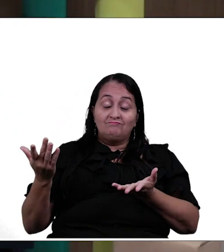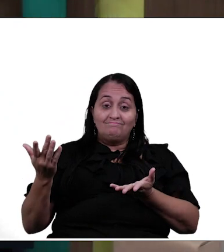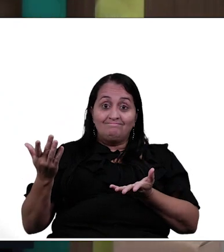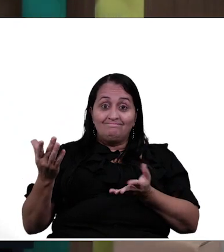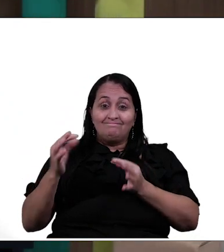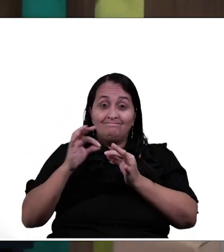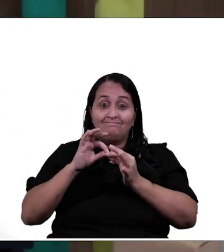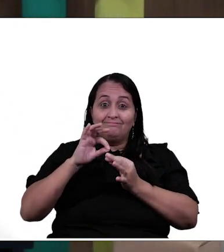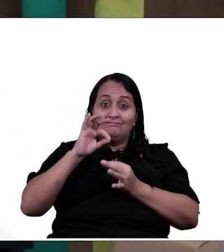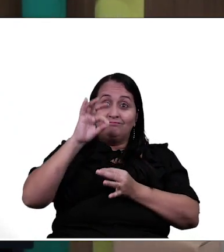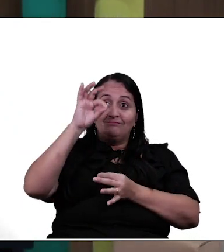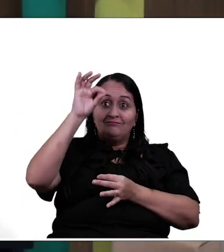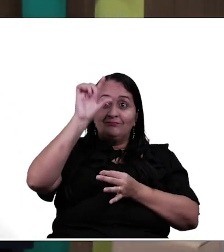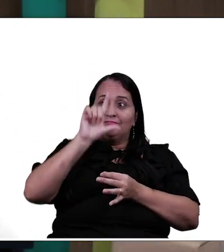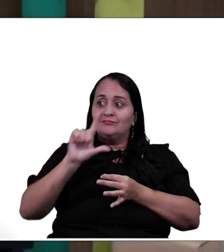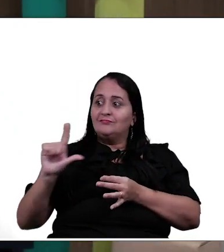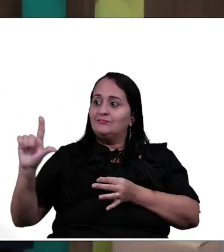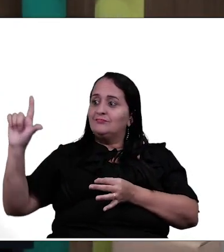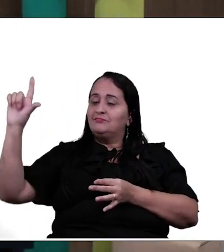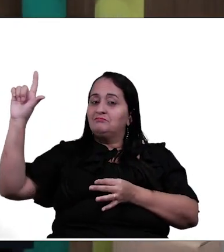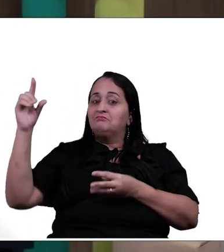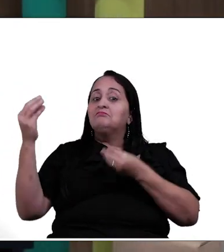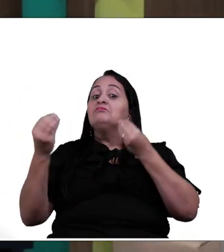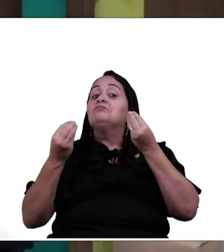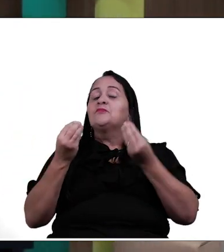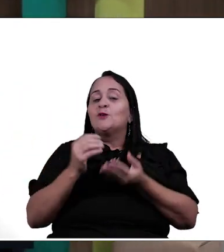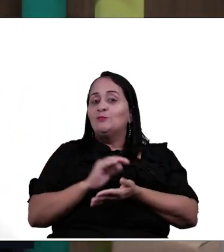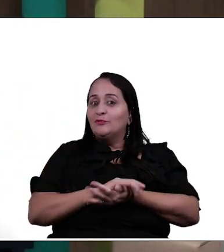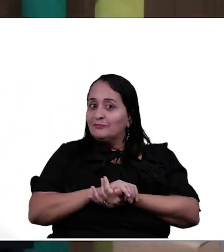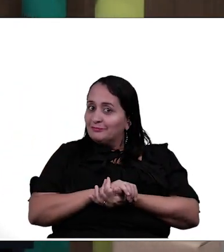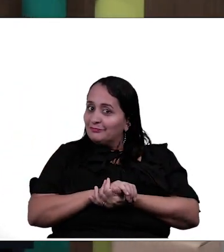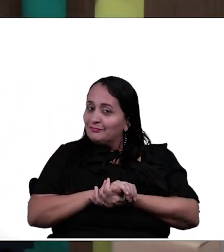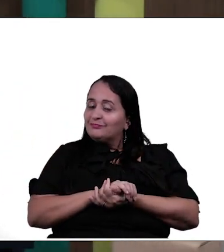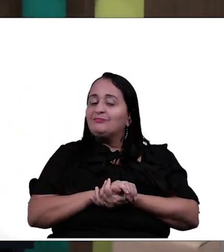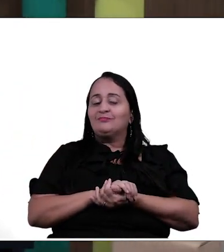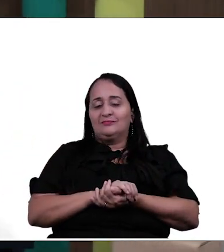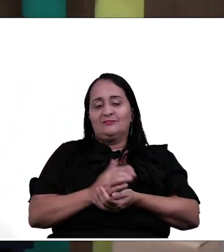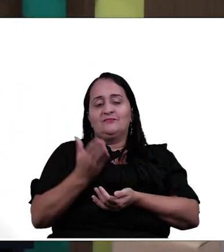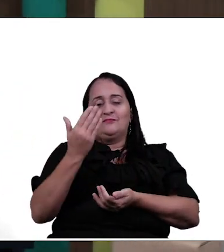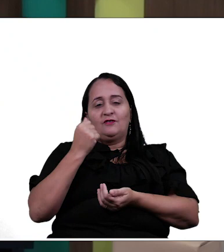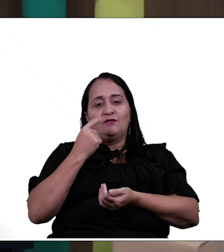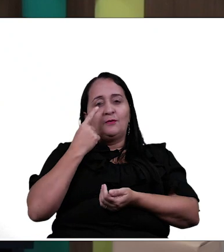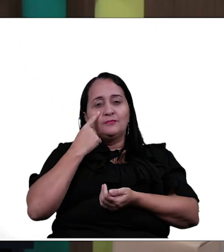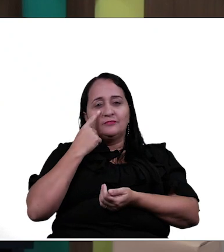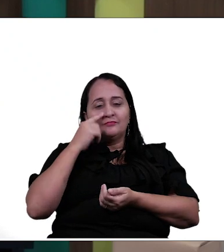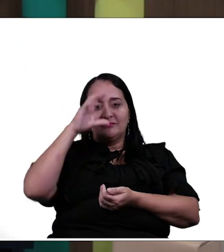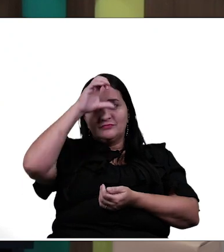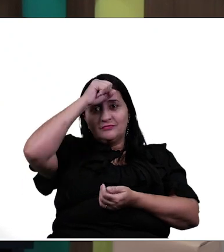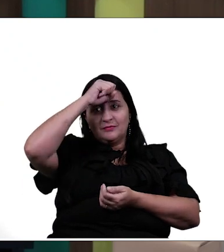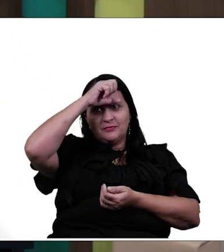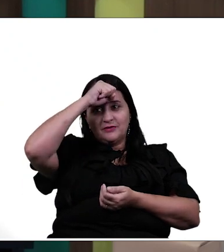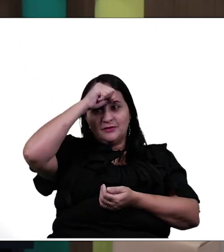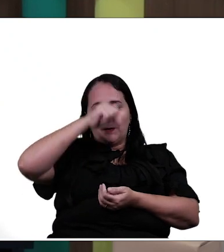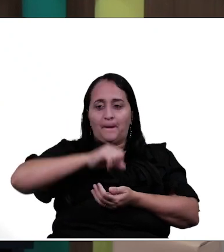0,3. É um decimal exato. Menos